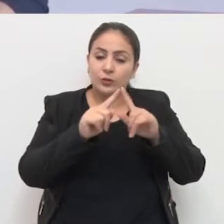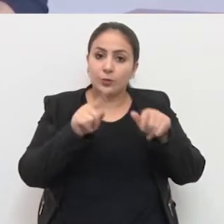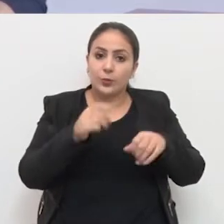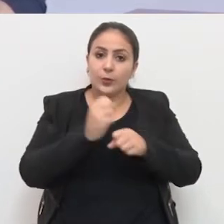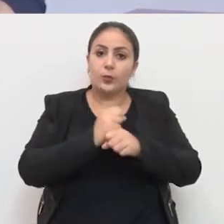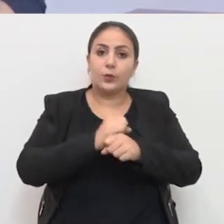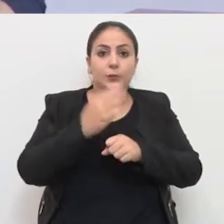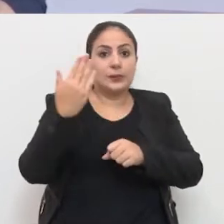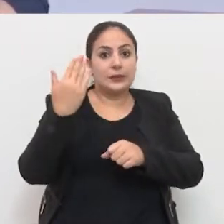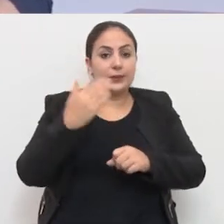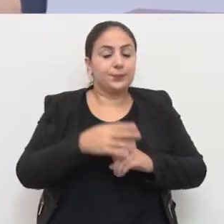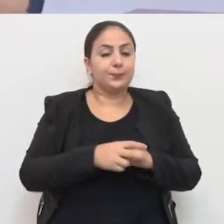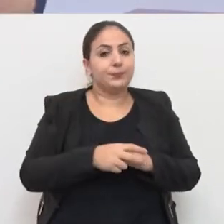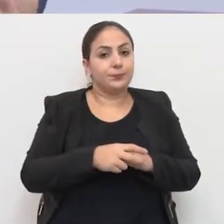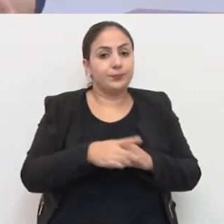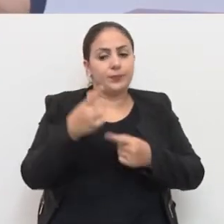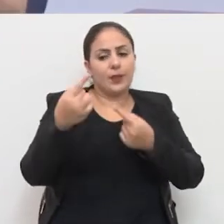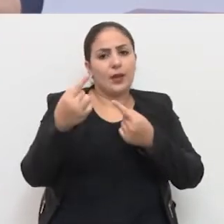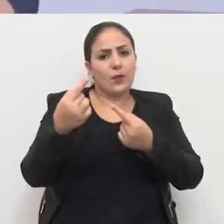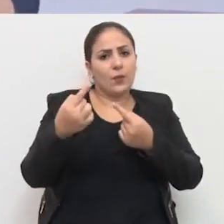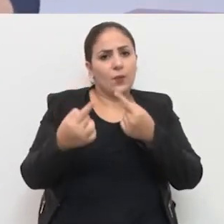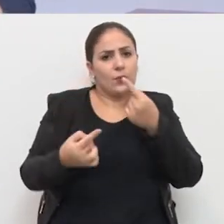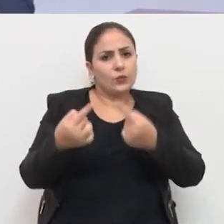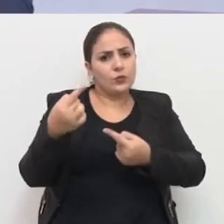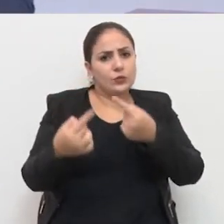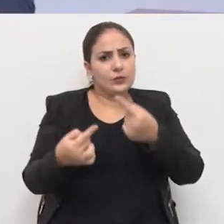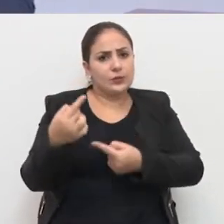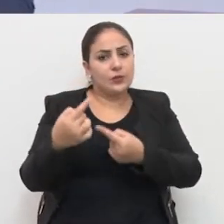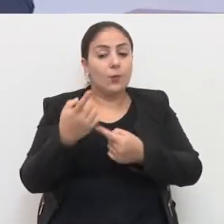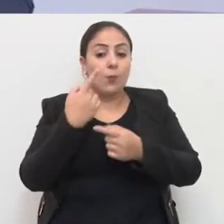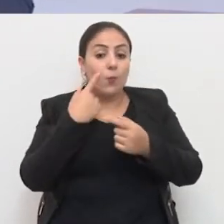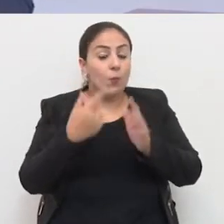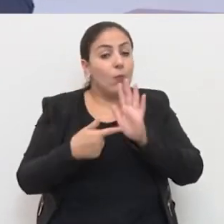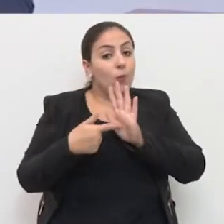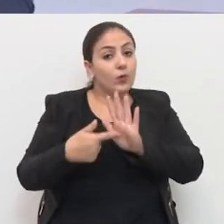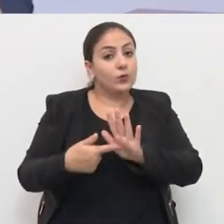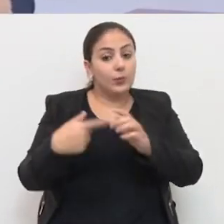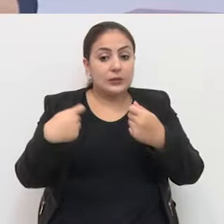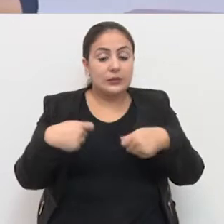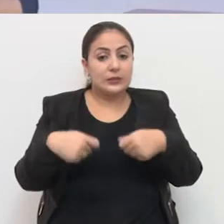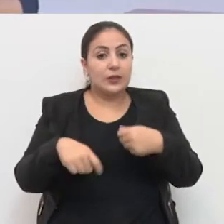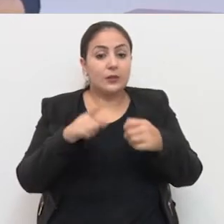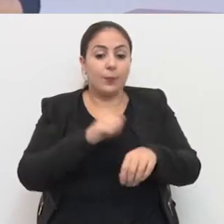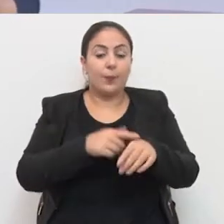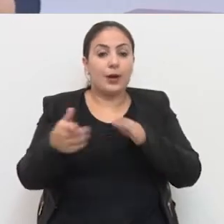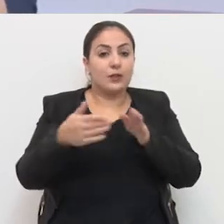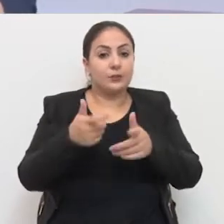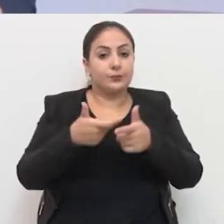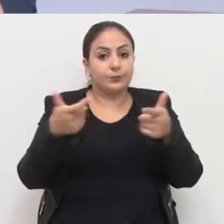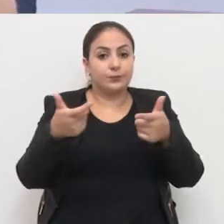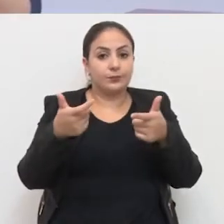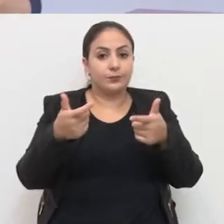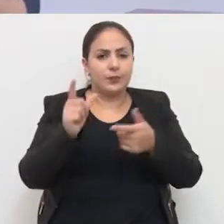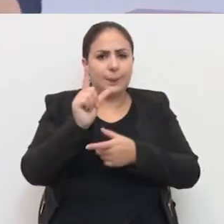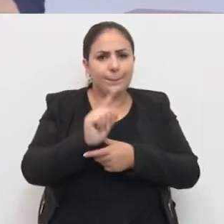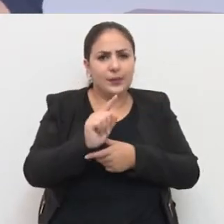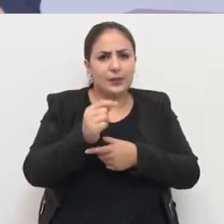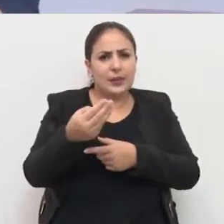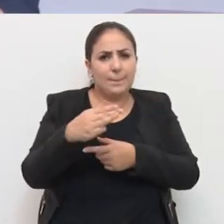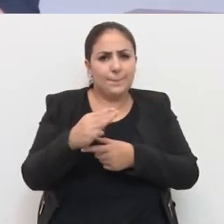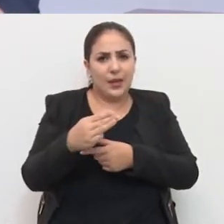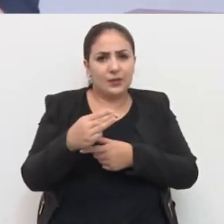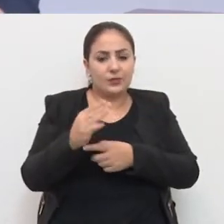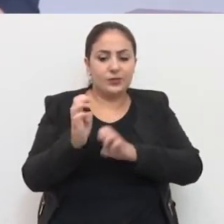pública no ano passado. O debate mostrou a necessidade de dar um prazo maior para os pequenos e